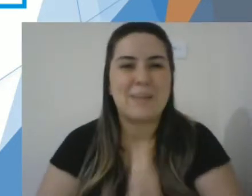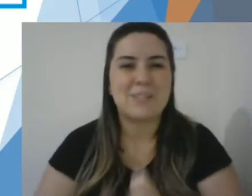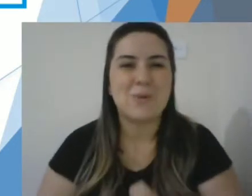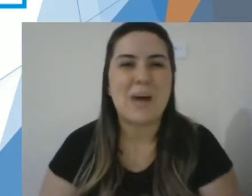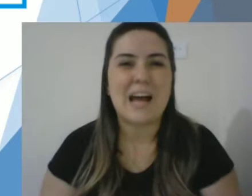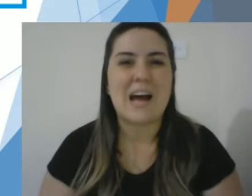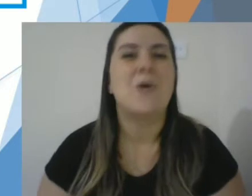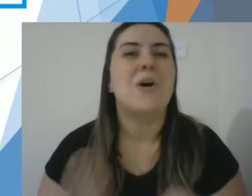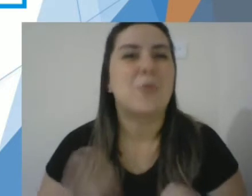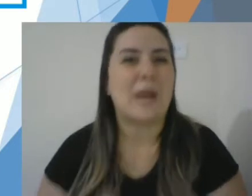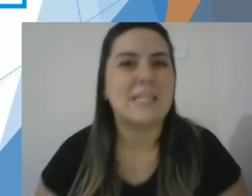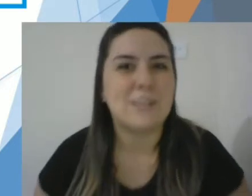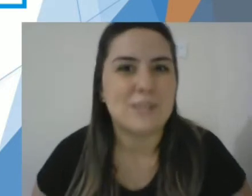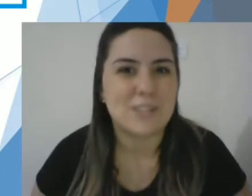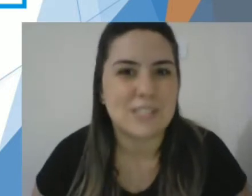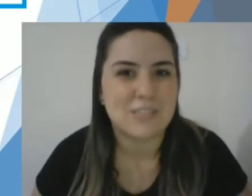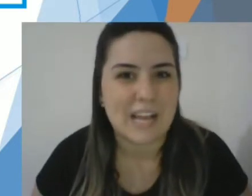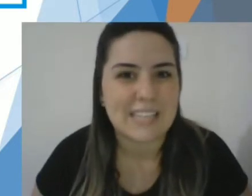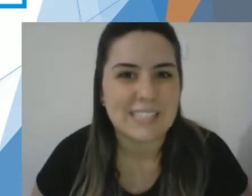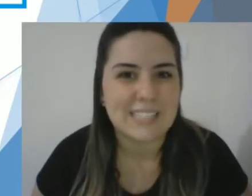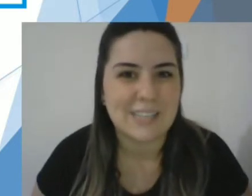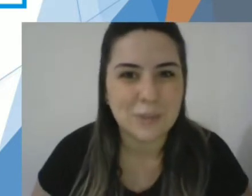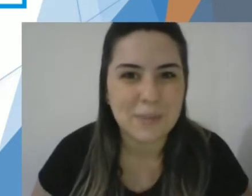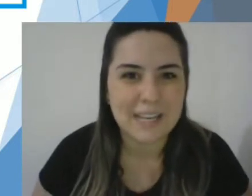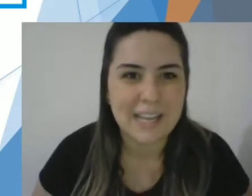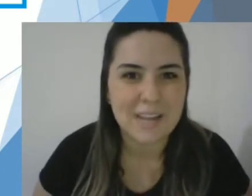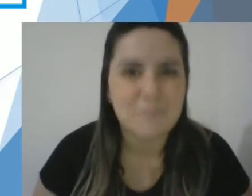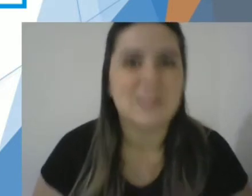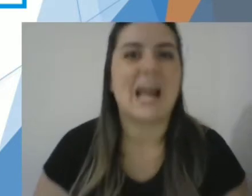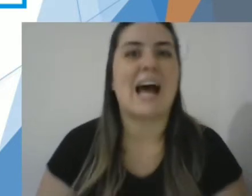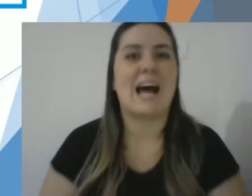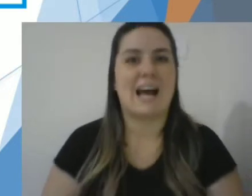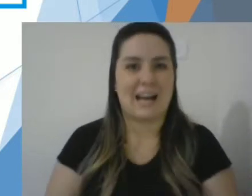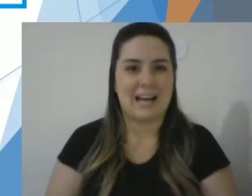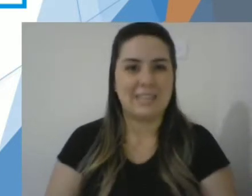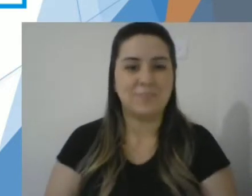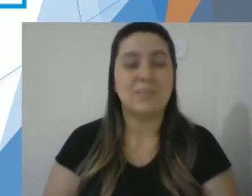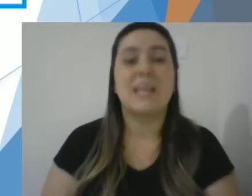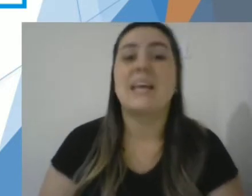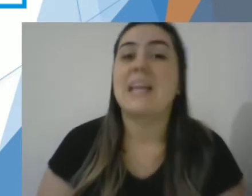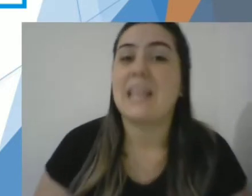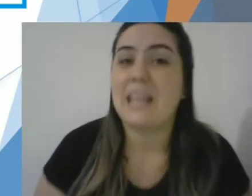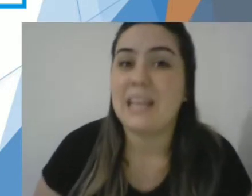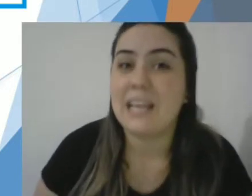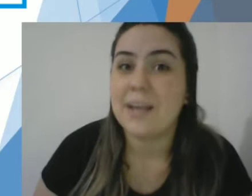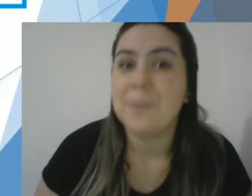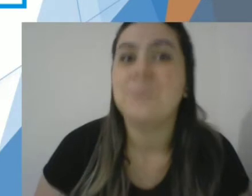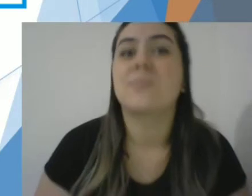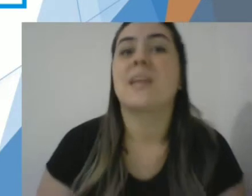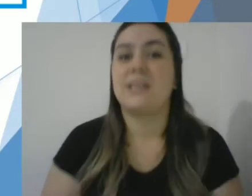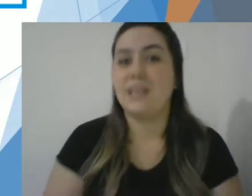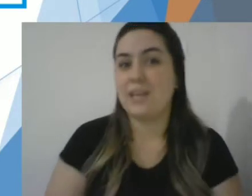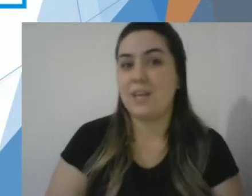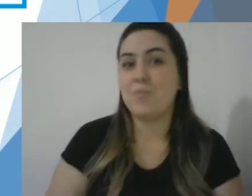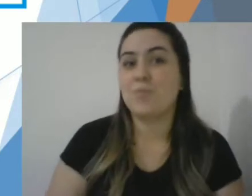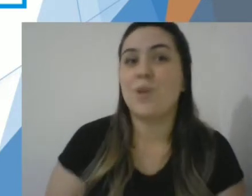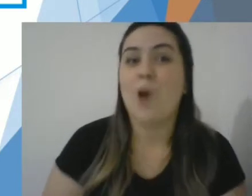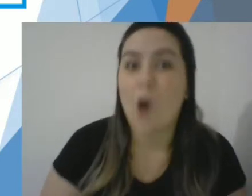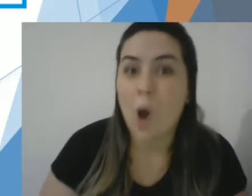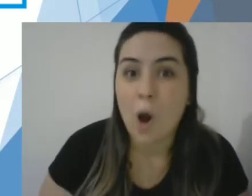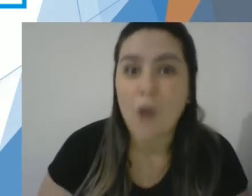Aê, pessoal! Quais são as nossas vogais, então, turminha? A, E,